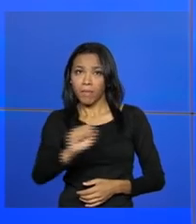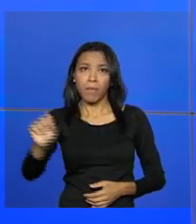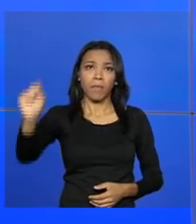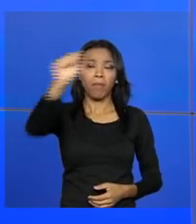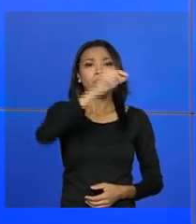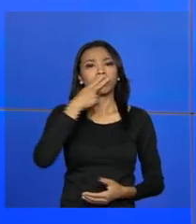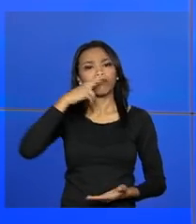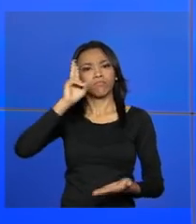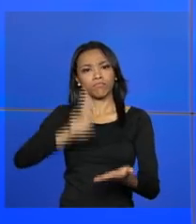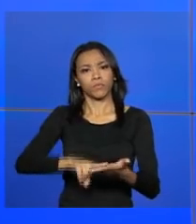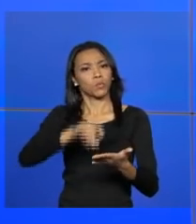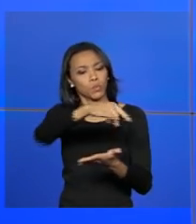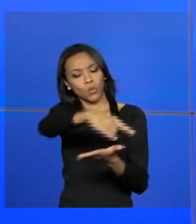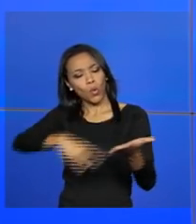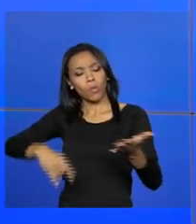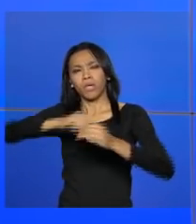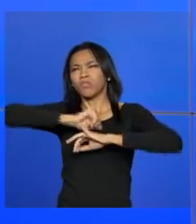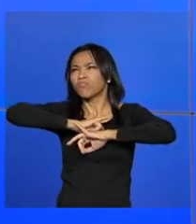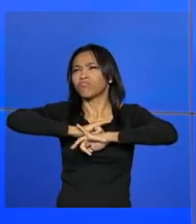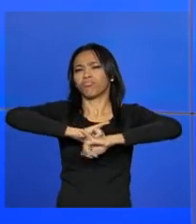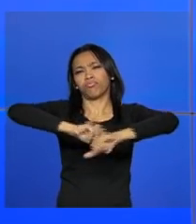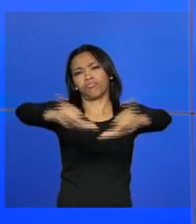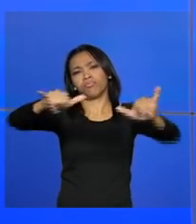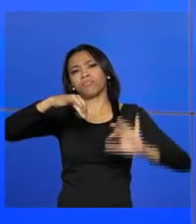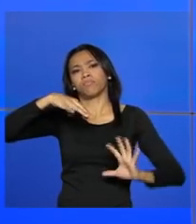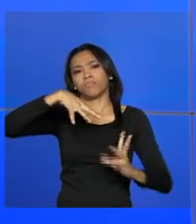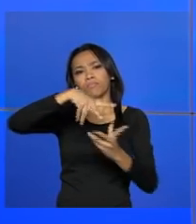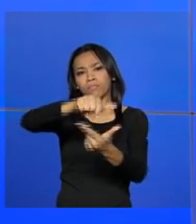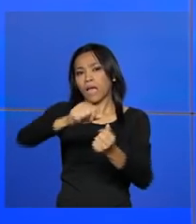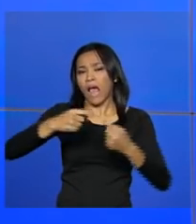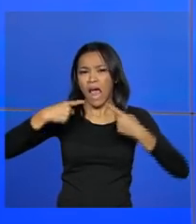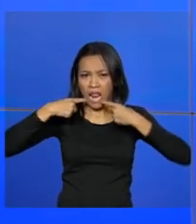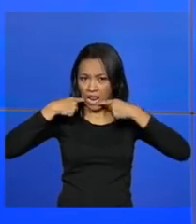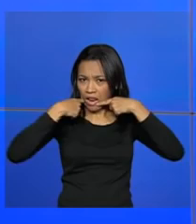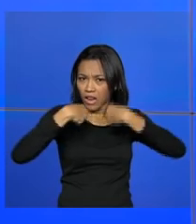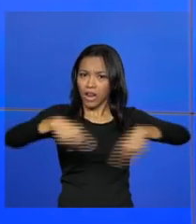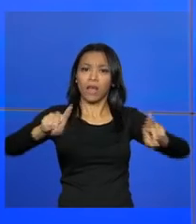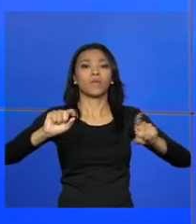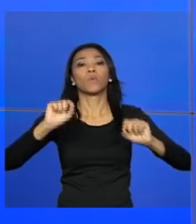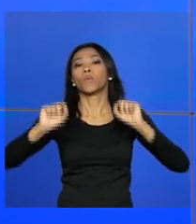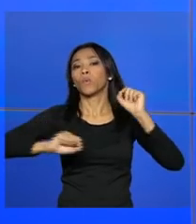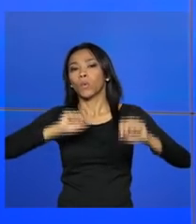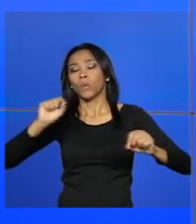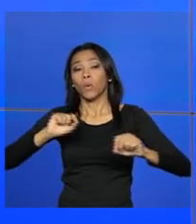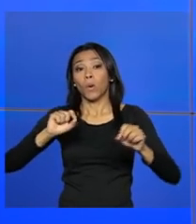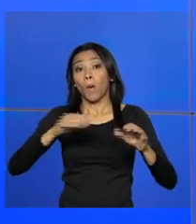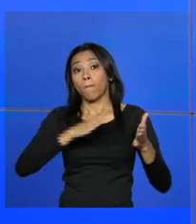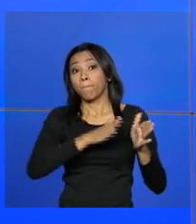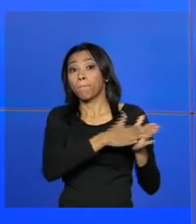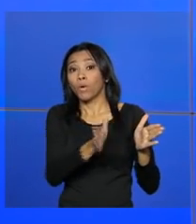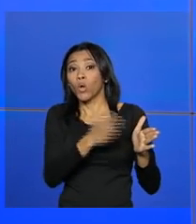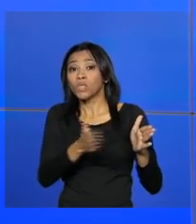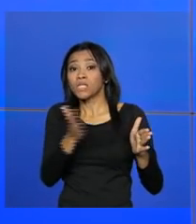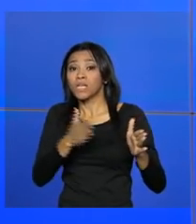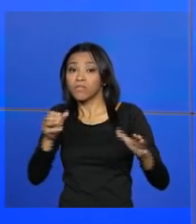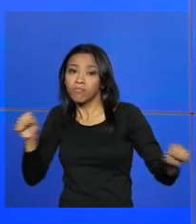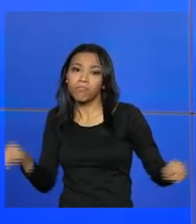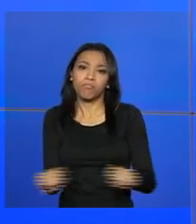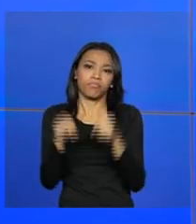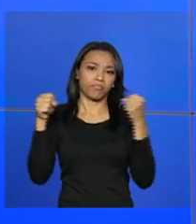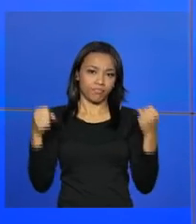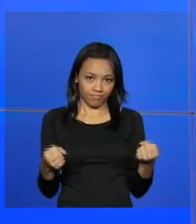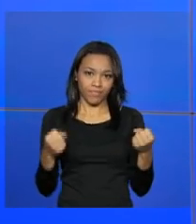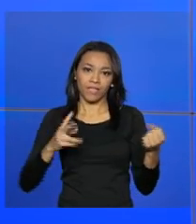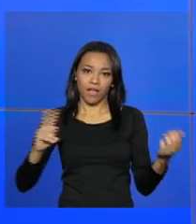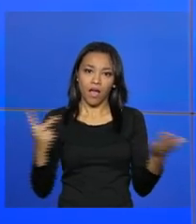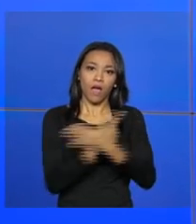carta aberta à comunidade acadêmica internacional para denunciar um grave processo de ruptura da legalidade atualmente em curso